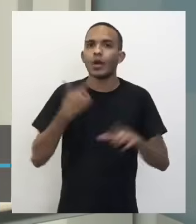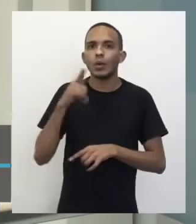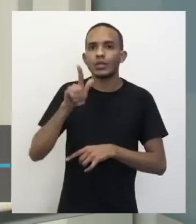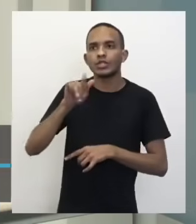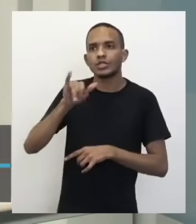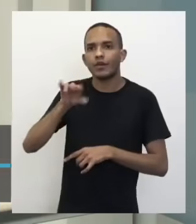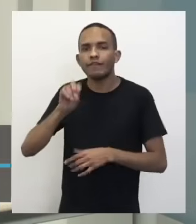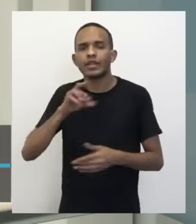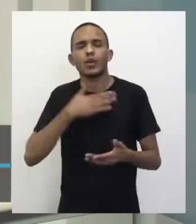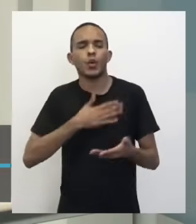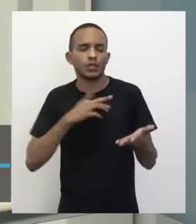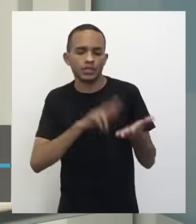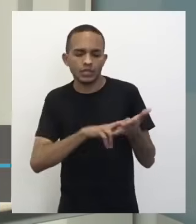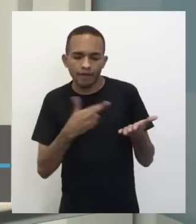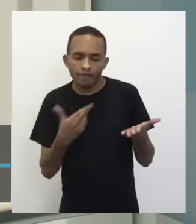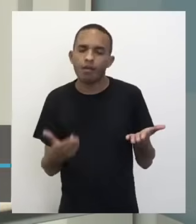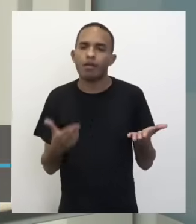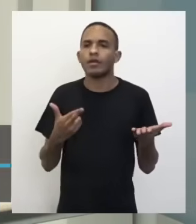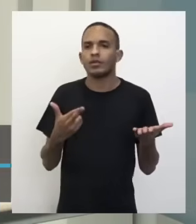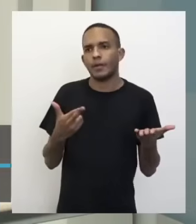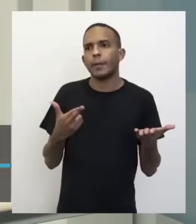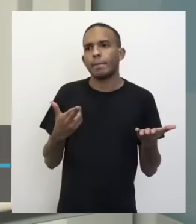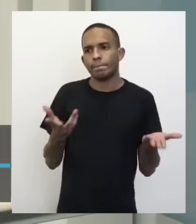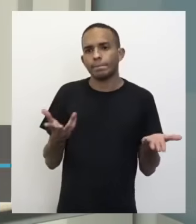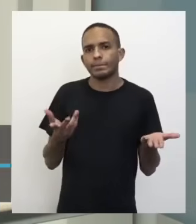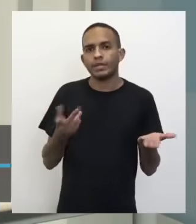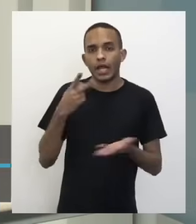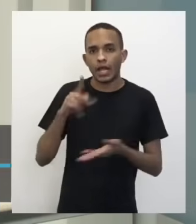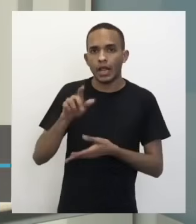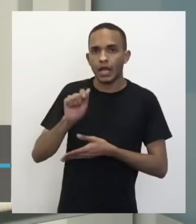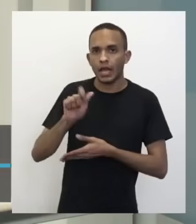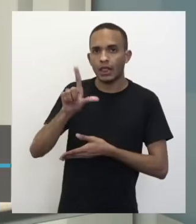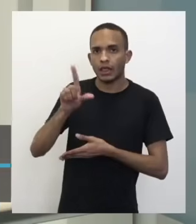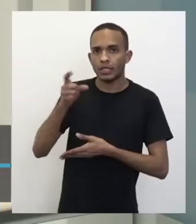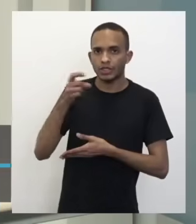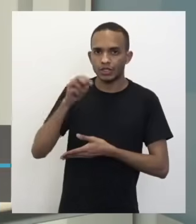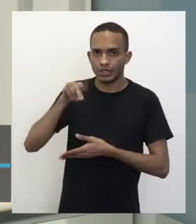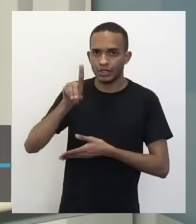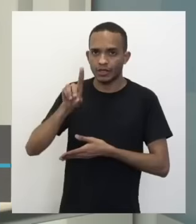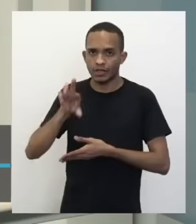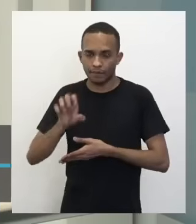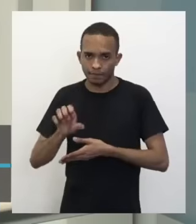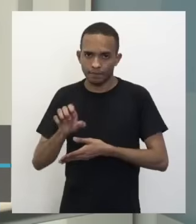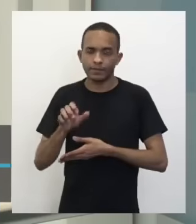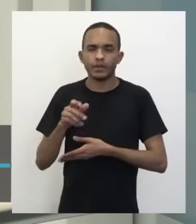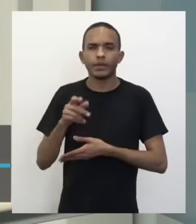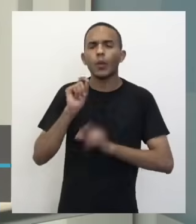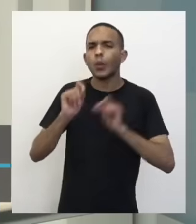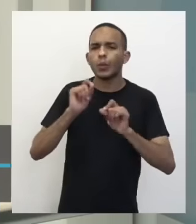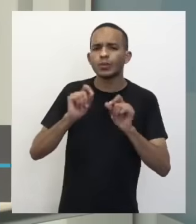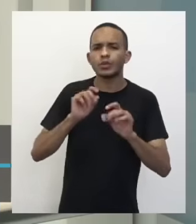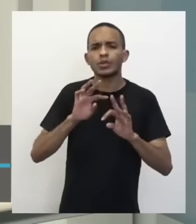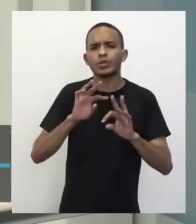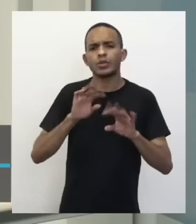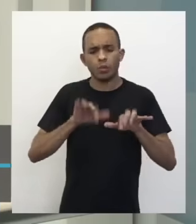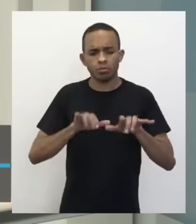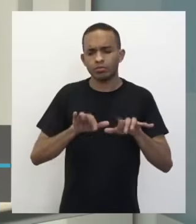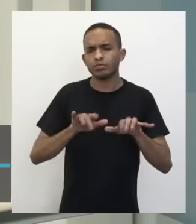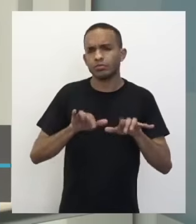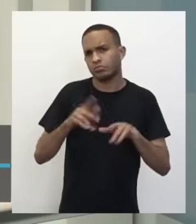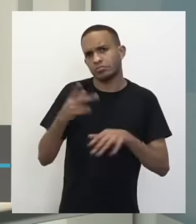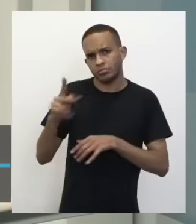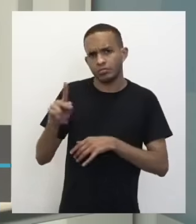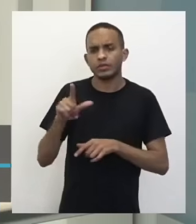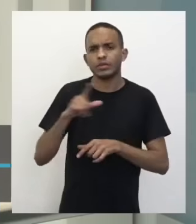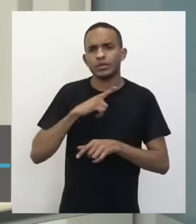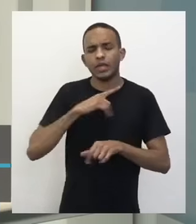de revista. O Alexandre, acho que ele quis dizer, estou no computador, então acho que ele vai